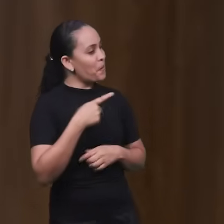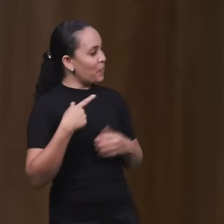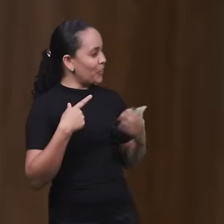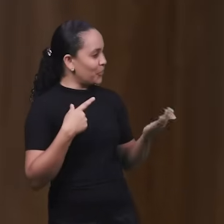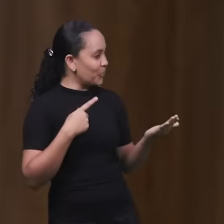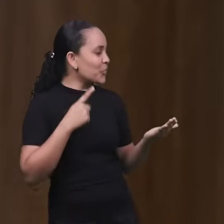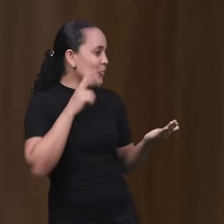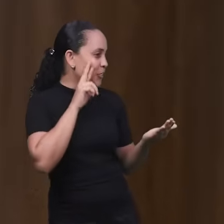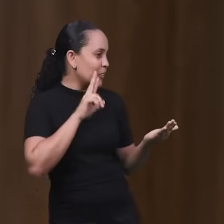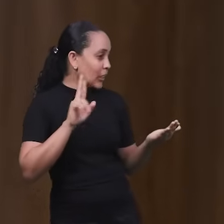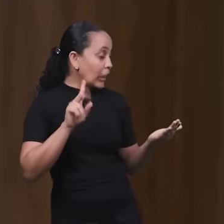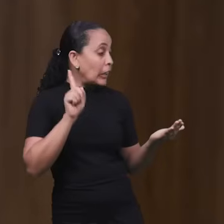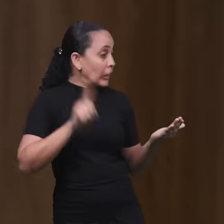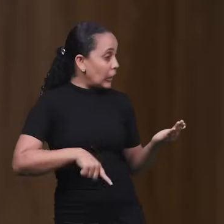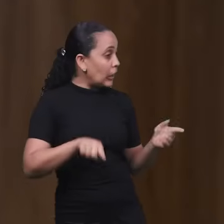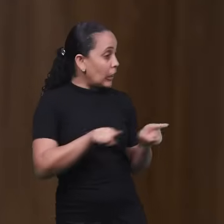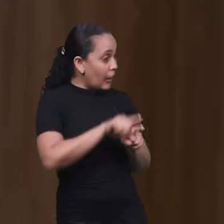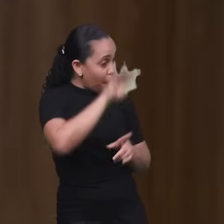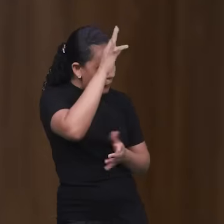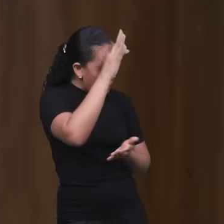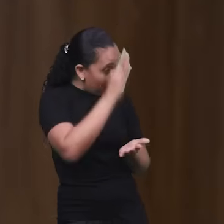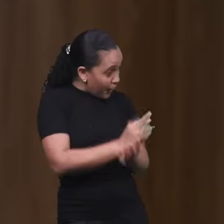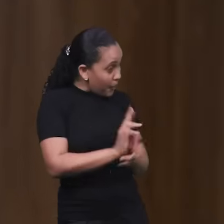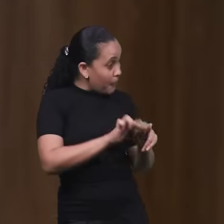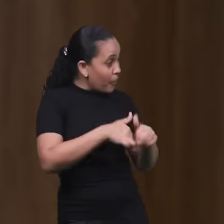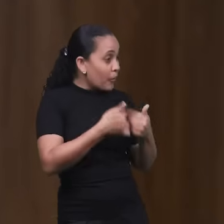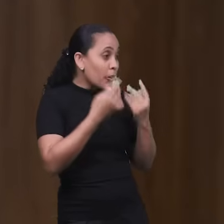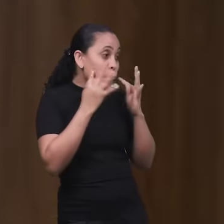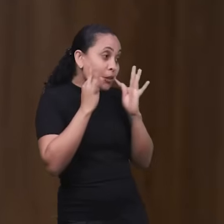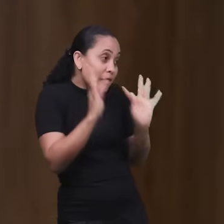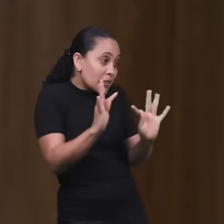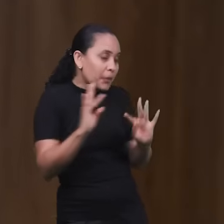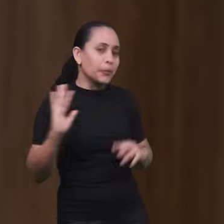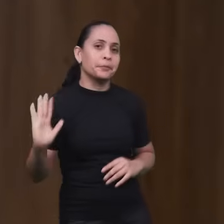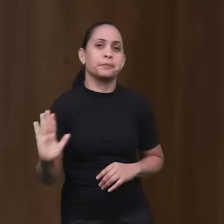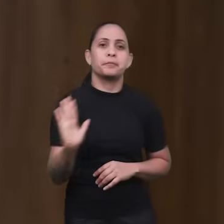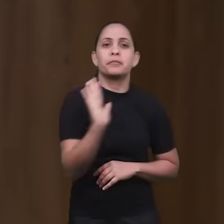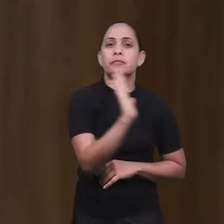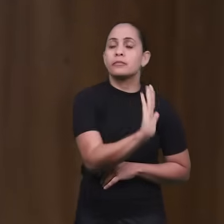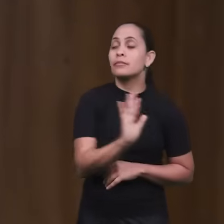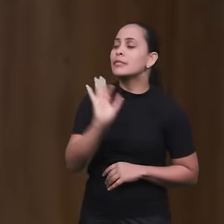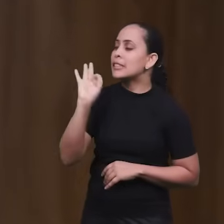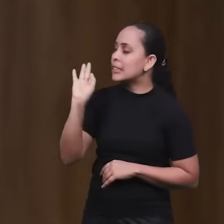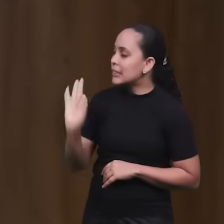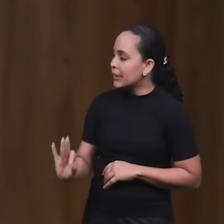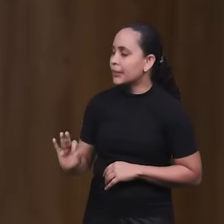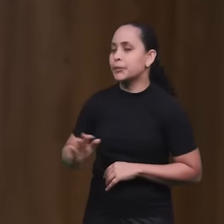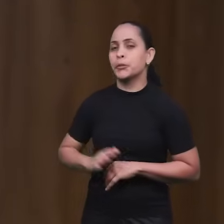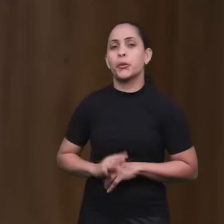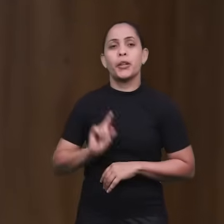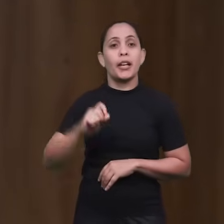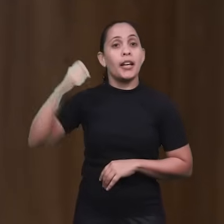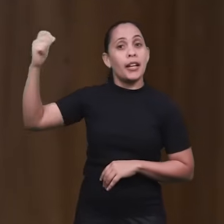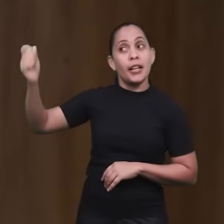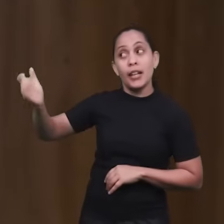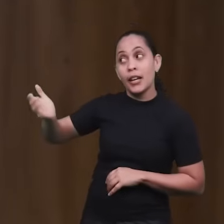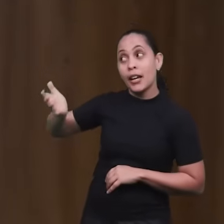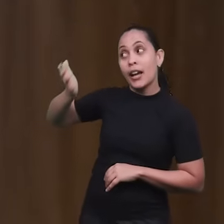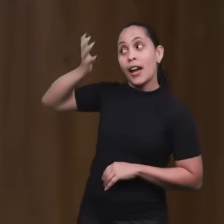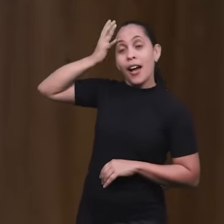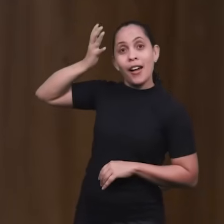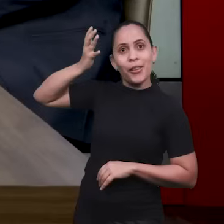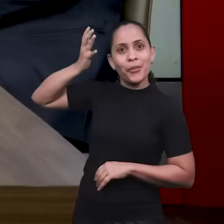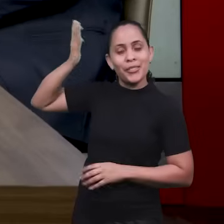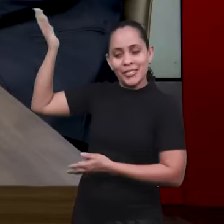vida. Há um detalhe importante, né, pastor Nelly, que é a fé que vai vir através do testemunho, não é isso? Exatamente. De